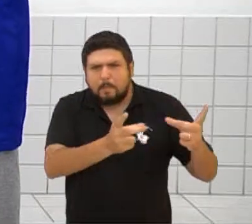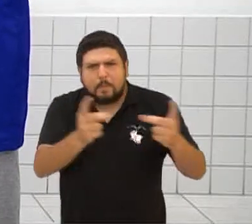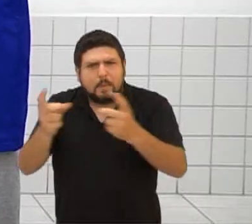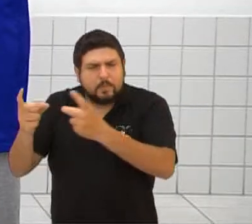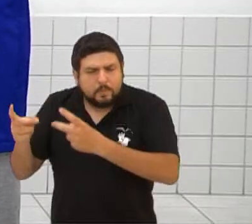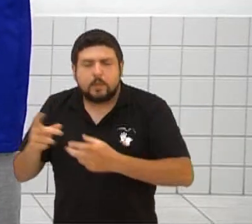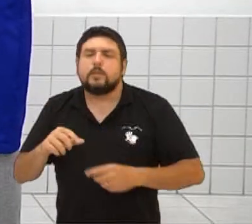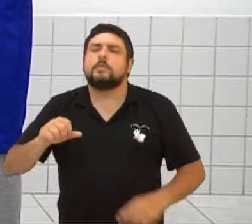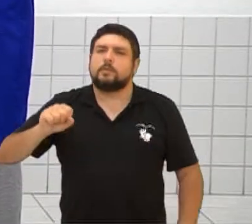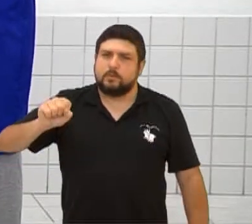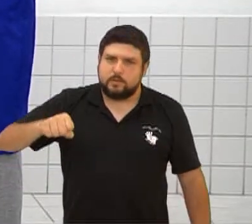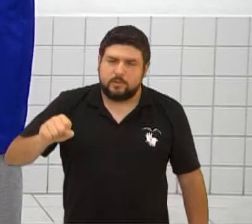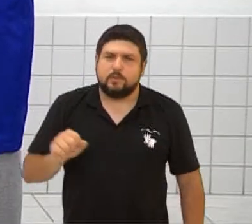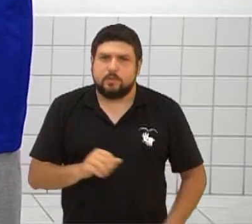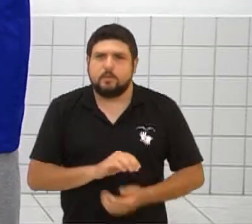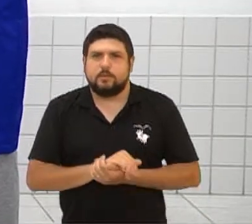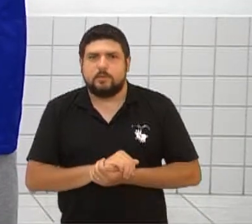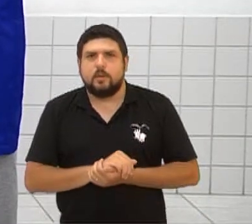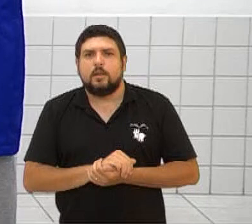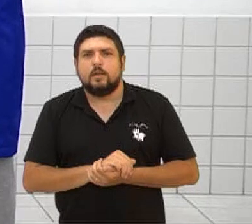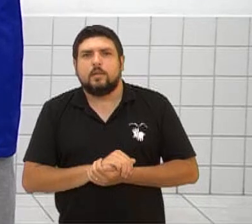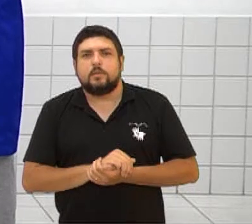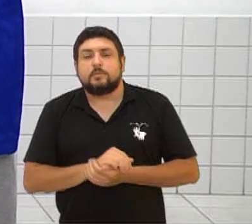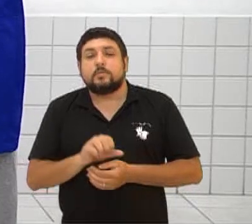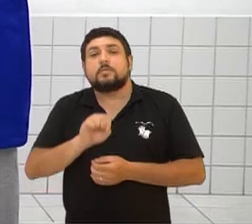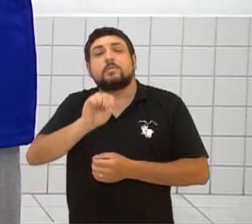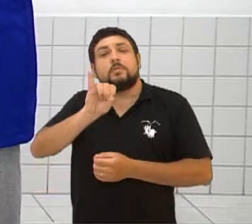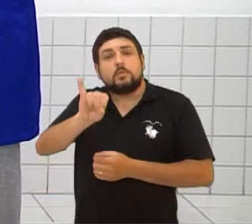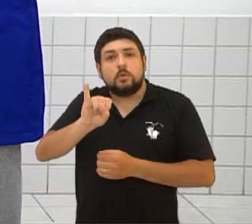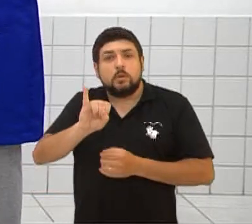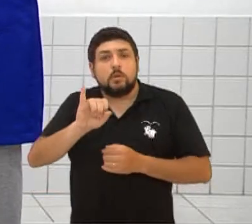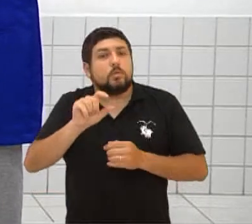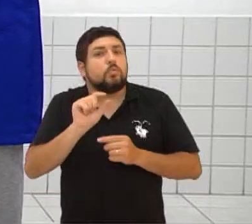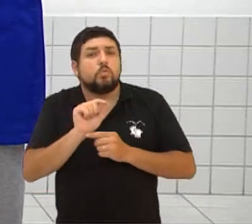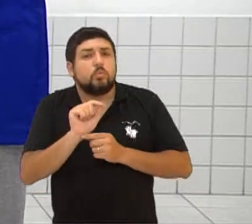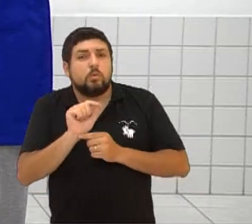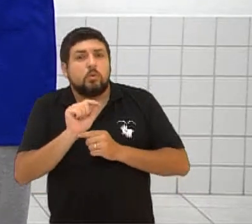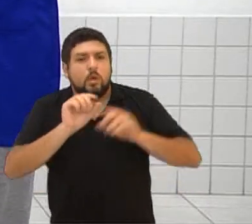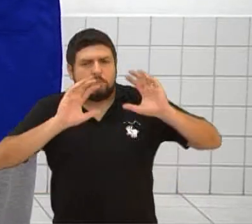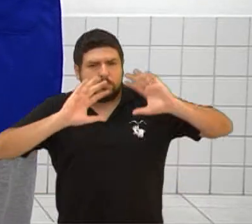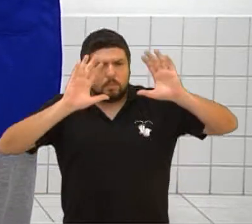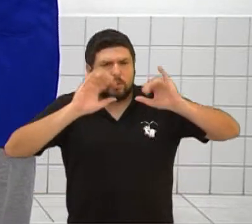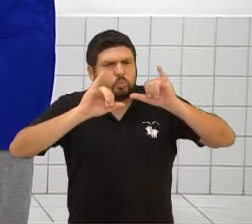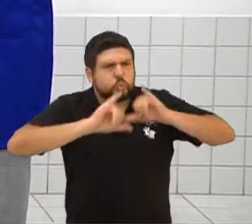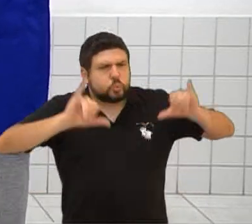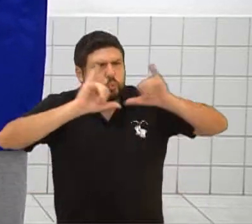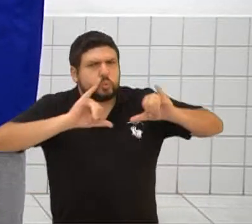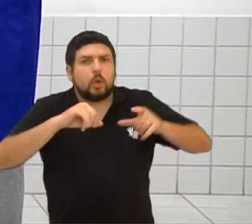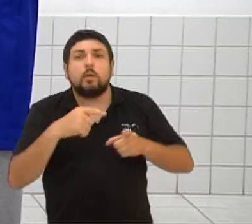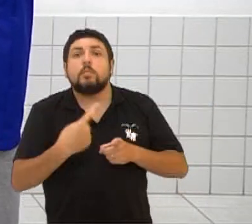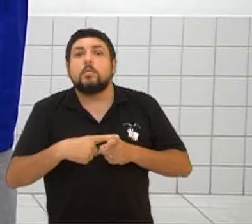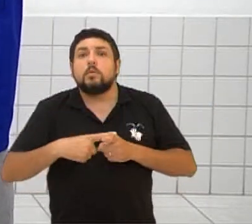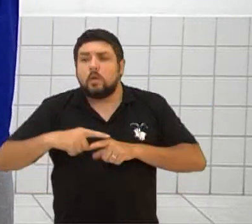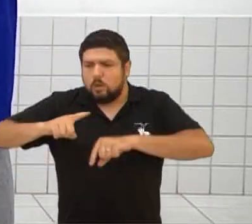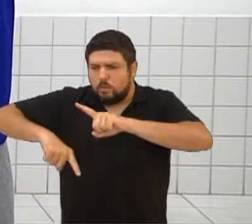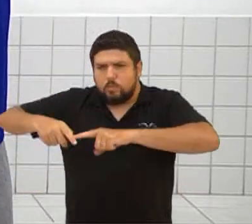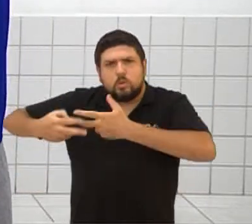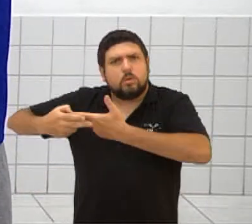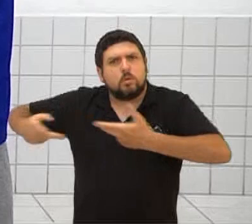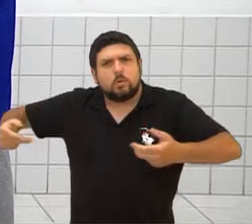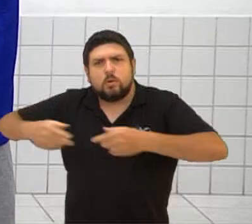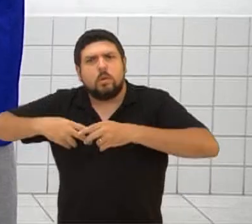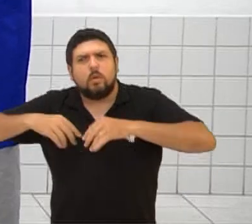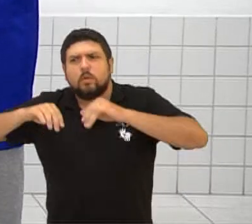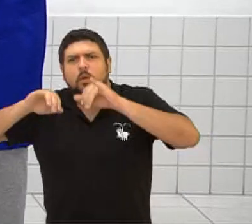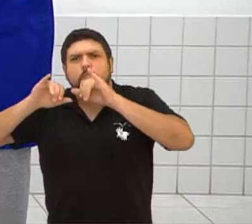certeza. Total, né? Então a gente torna algo cada vez mais espetacular para vender, né? Então por que o show é totalmente pirotécnico